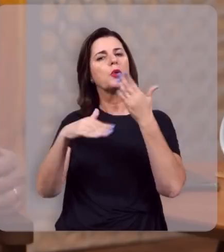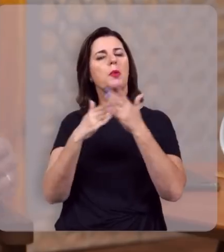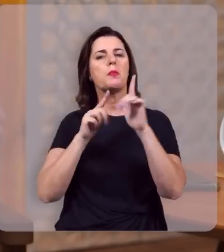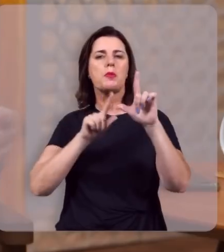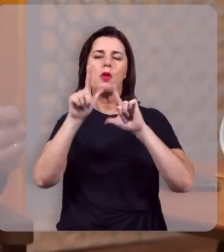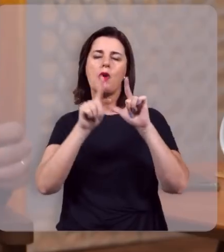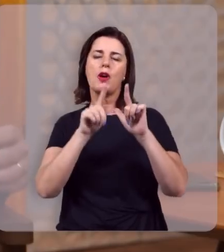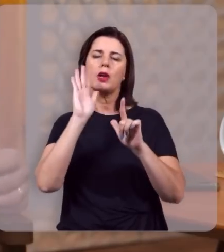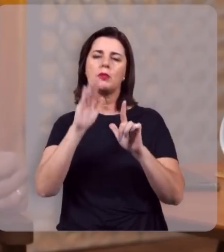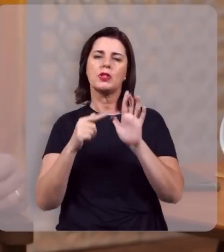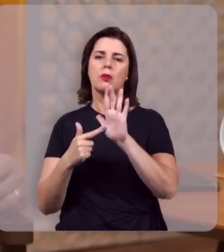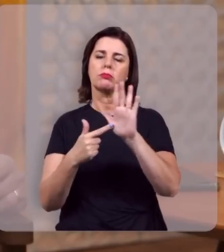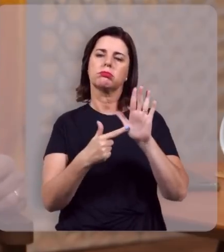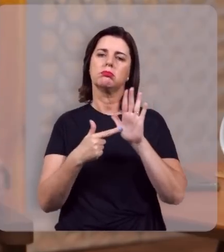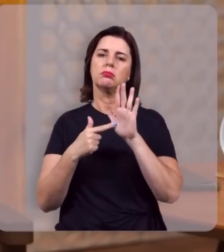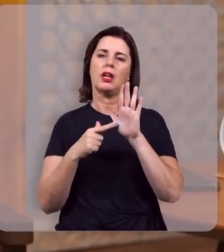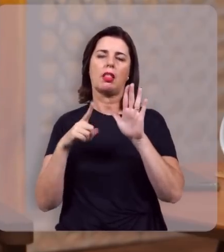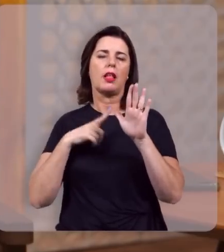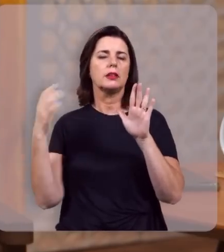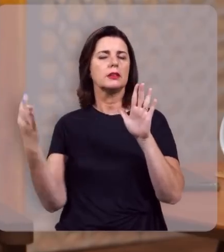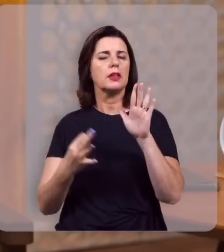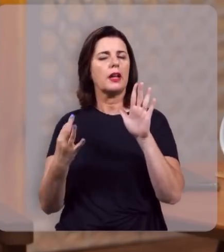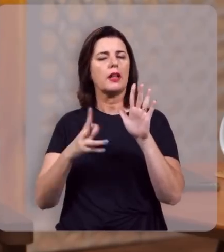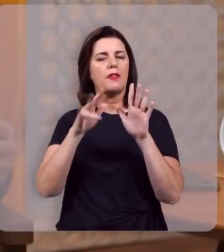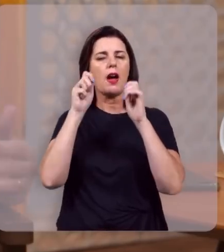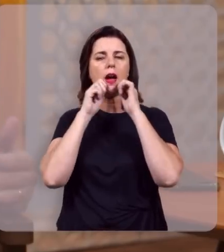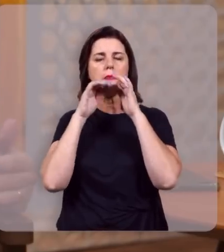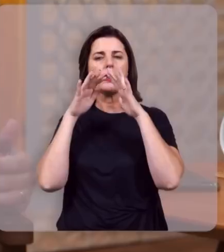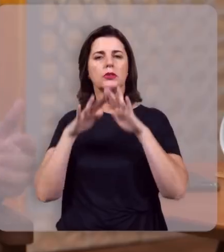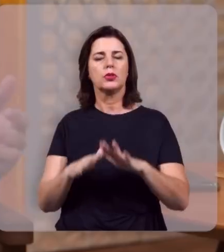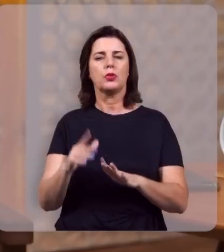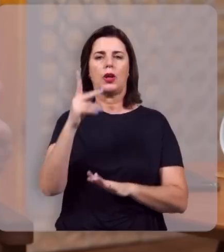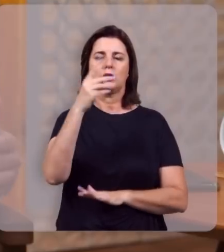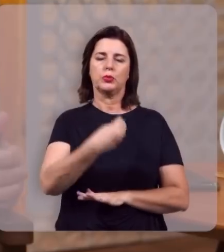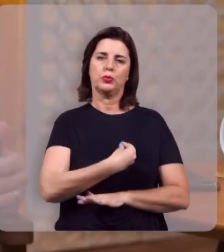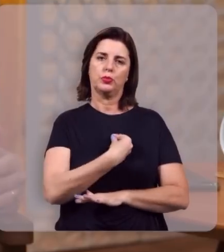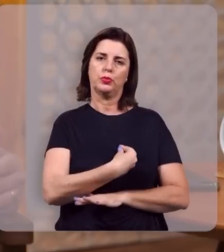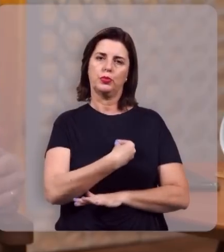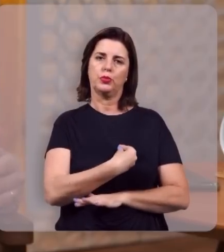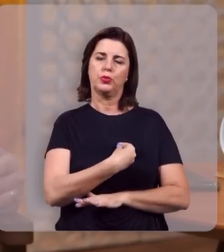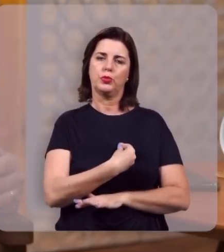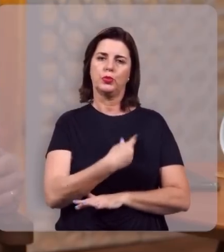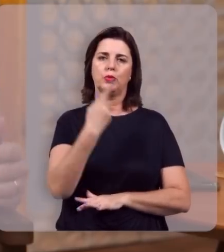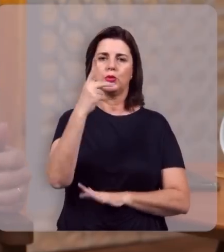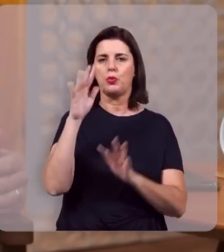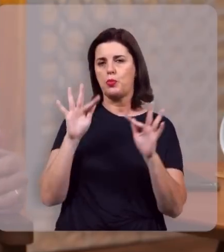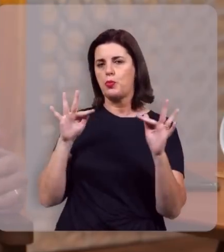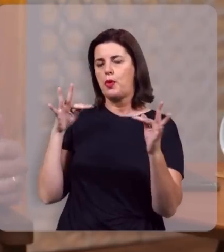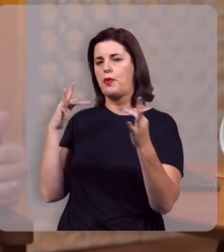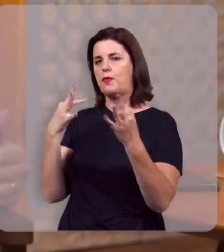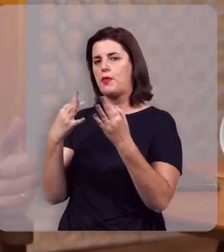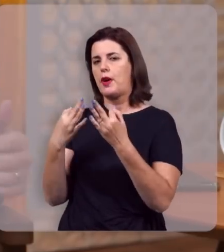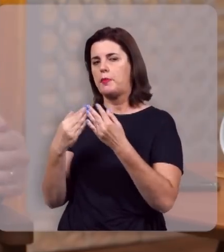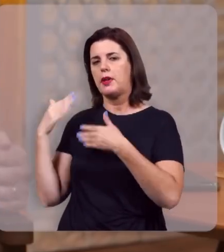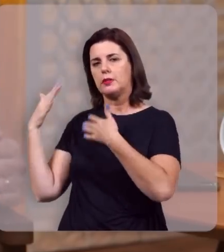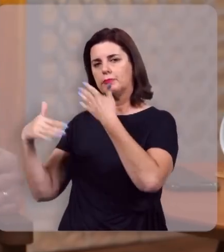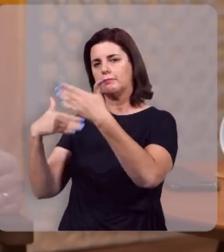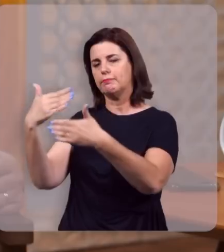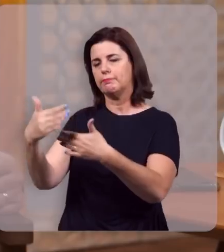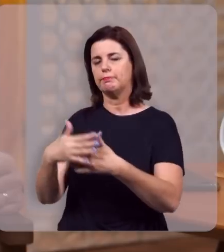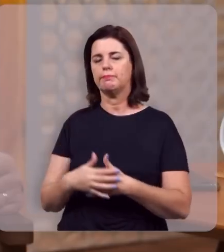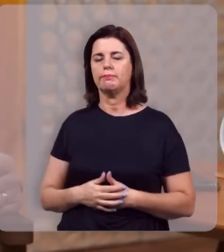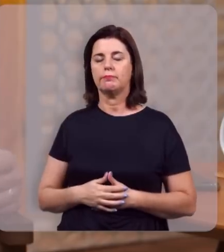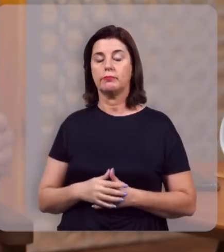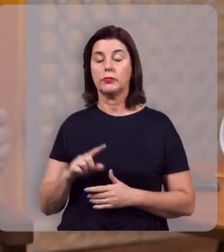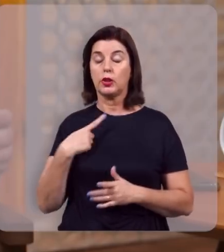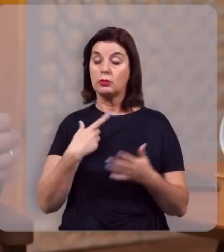foram veiculados e eu tenho certeza vai ser algo muito especial para abençoar a sua vida, a sua família e a sua